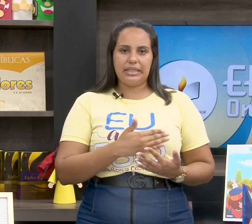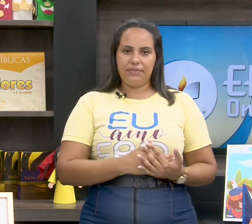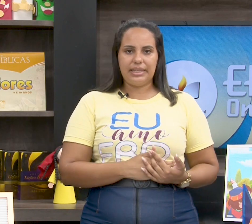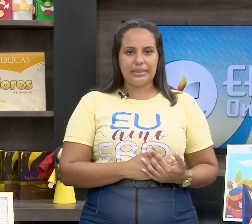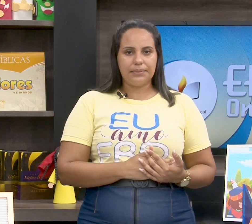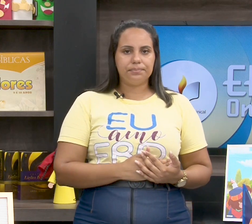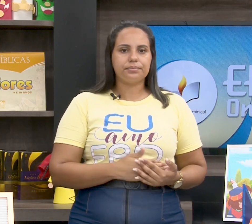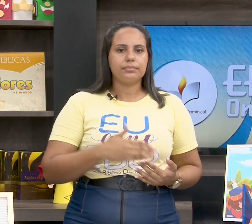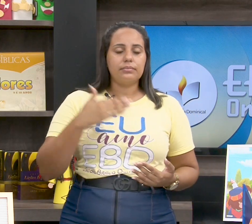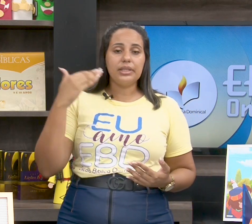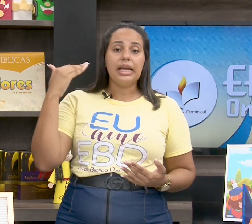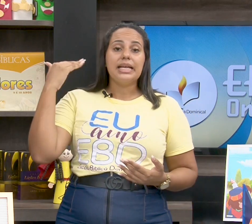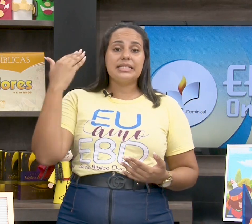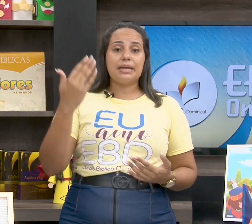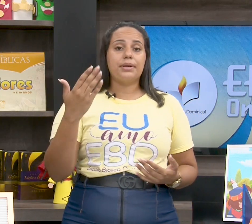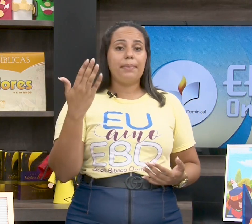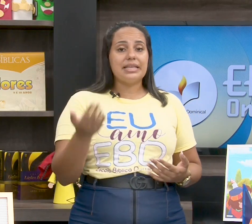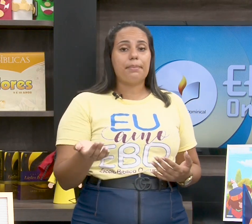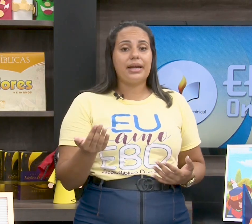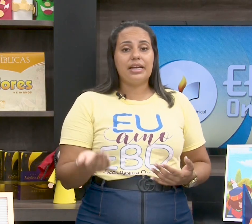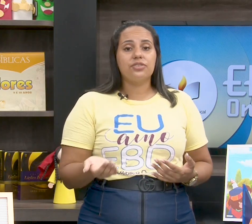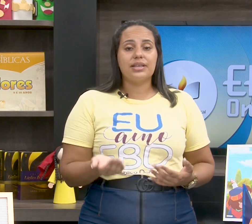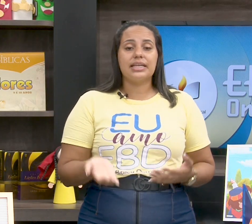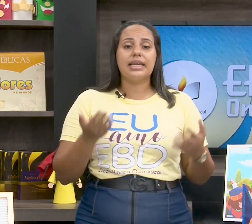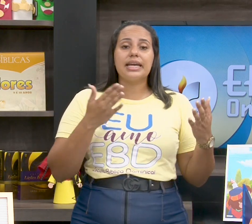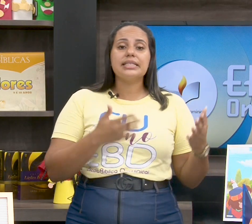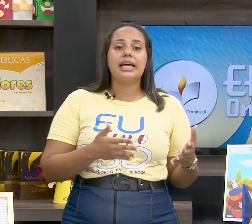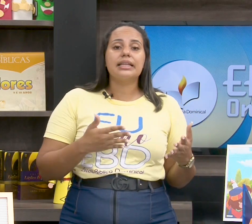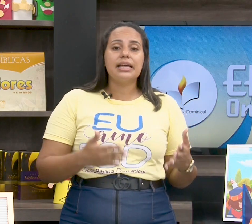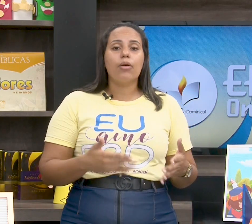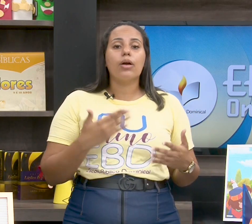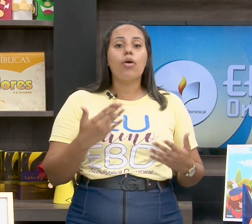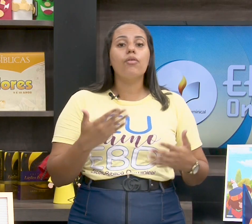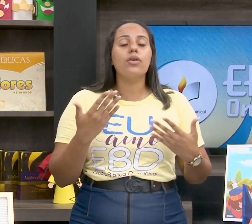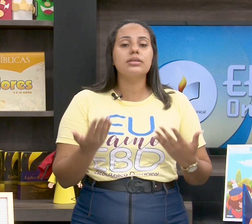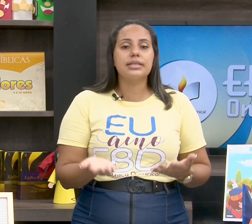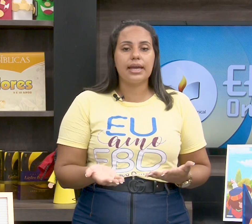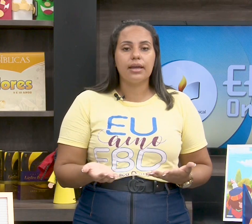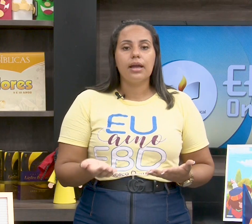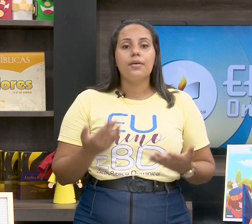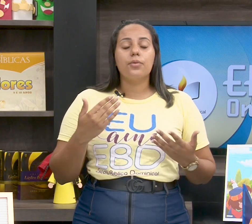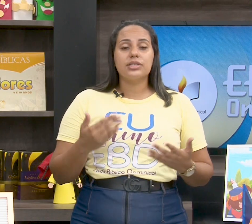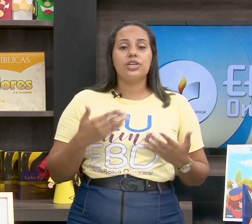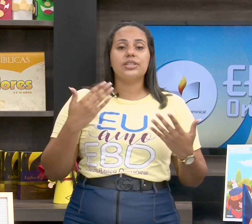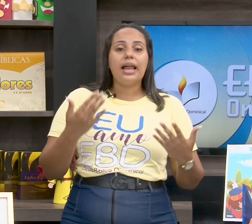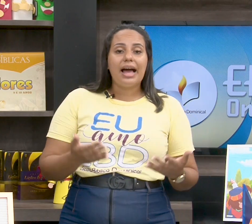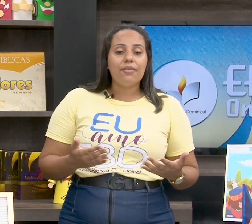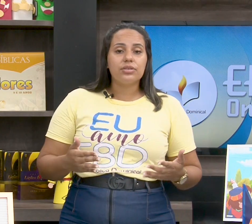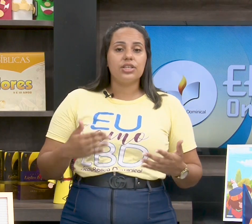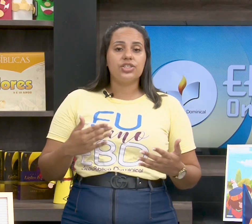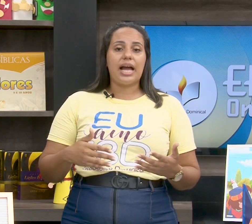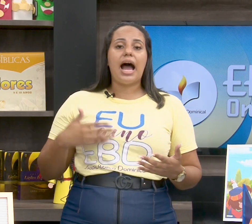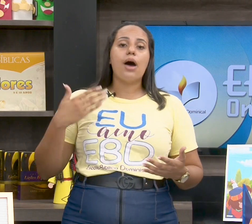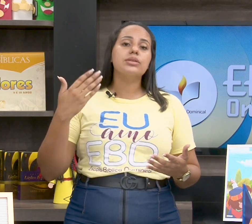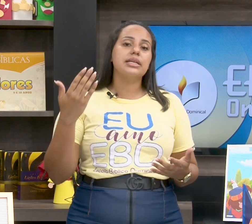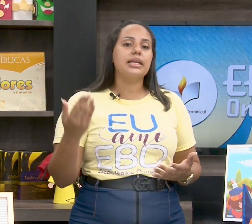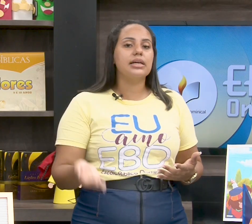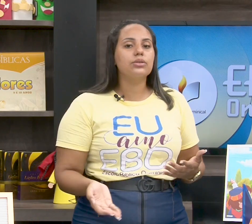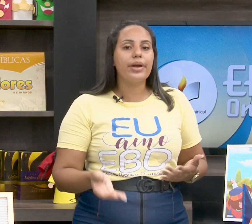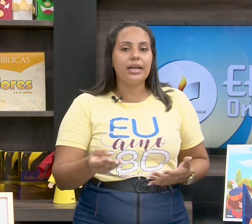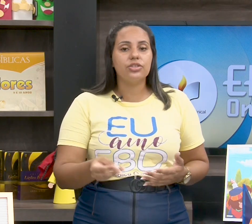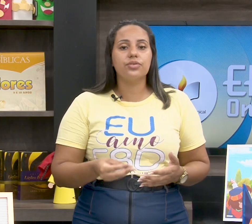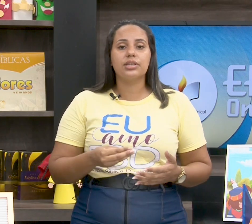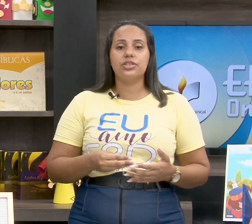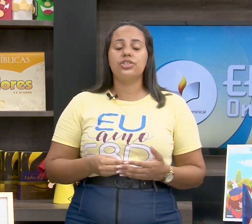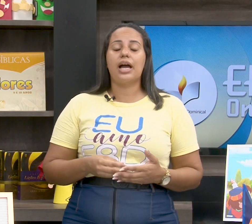a atividade. Sempre peça para eles fazerem em sala de aula com você. Você está lá, você está